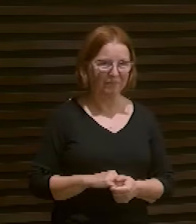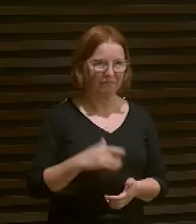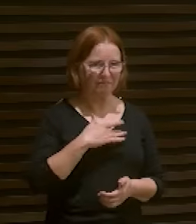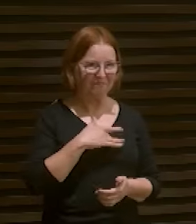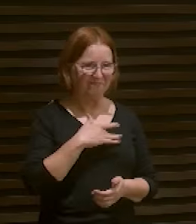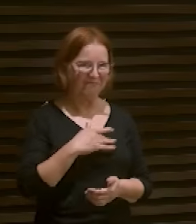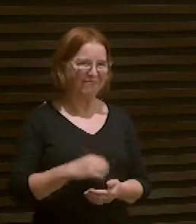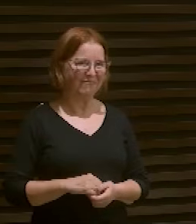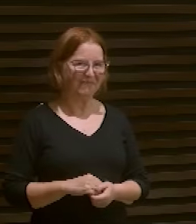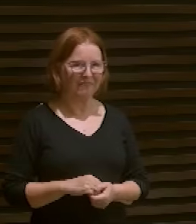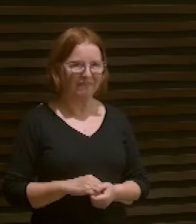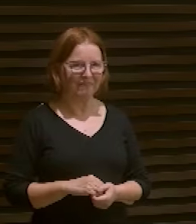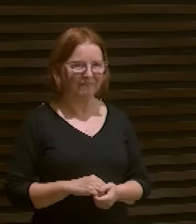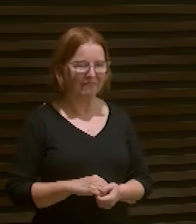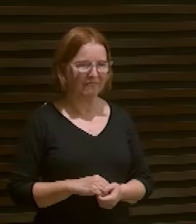Misericórdia!